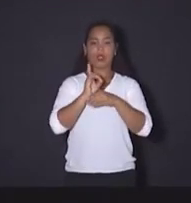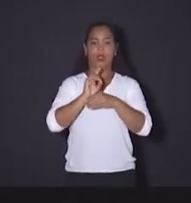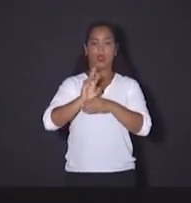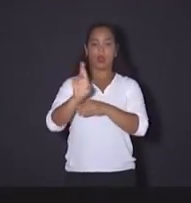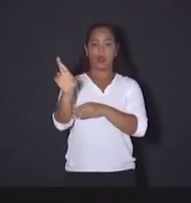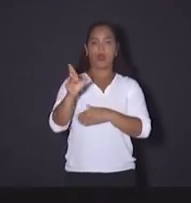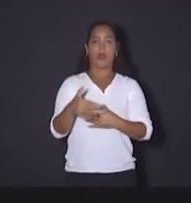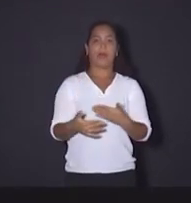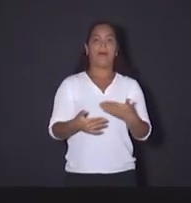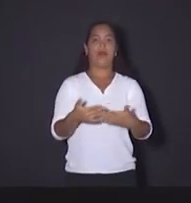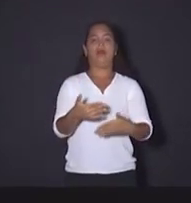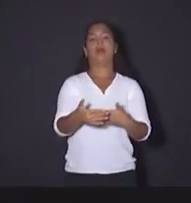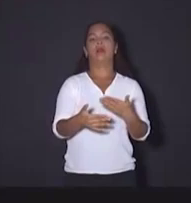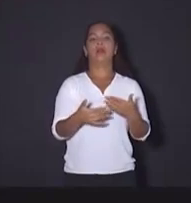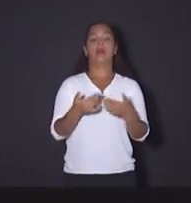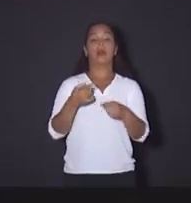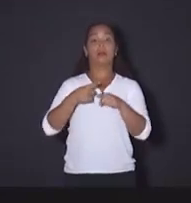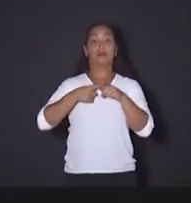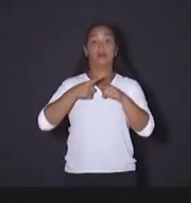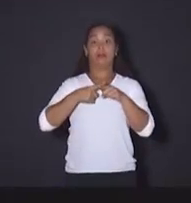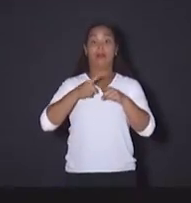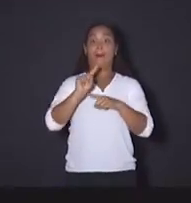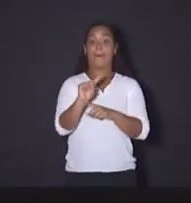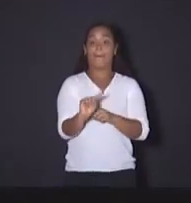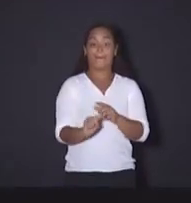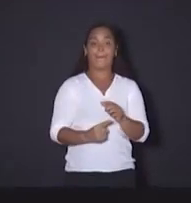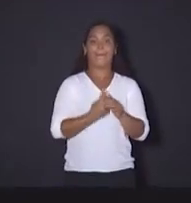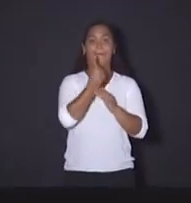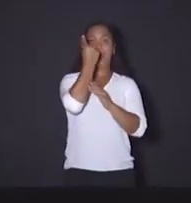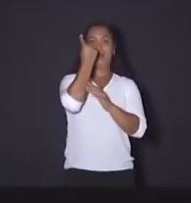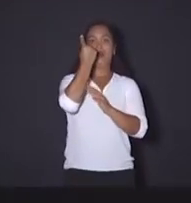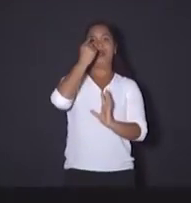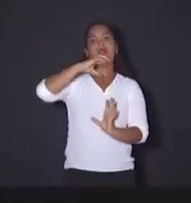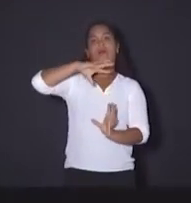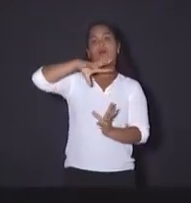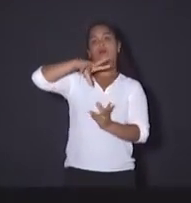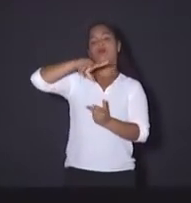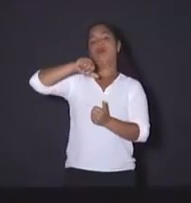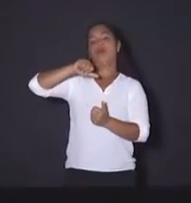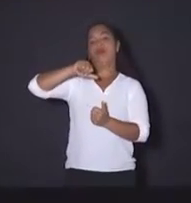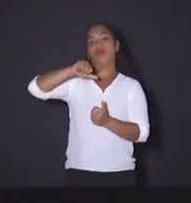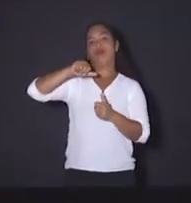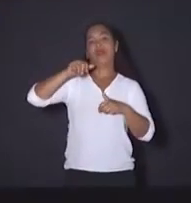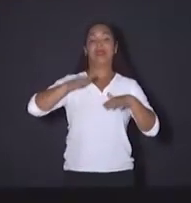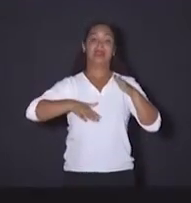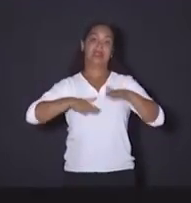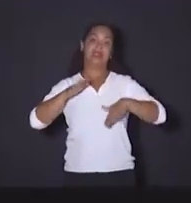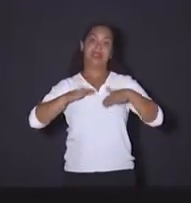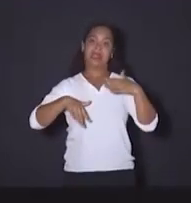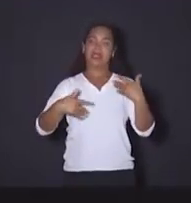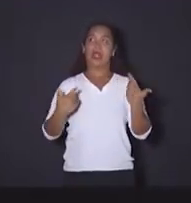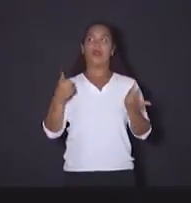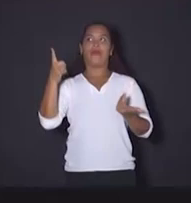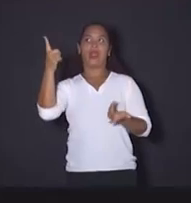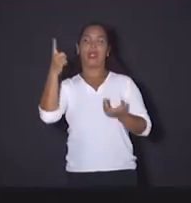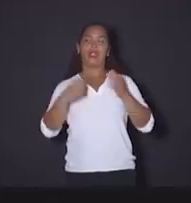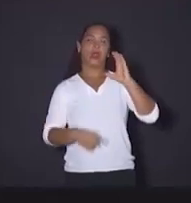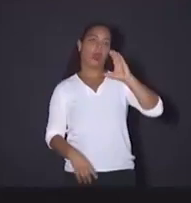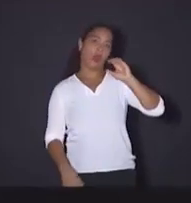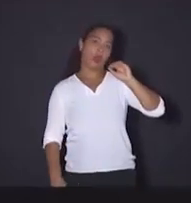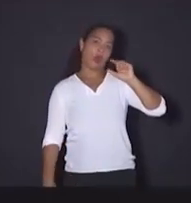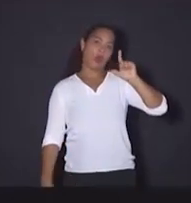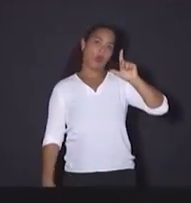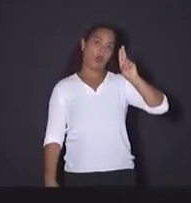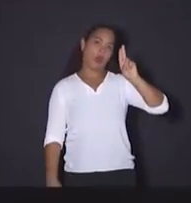muito importante, porque provavelmente vai ser o primeiro do mundo. Talvez passe a gente, a Columbia